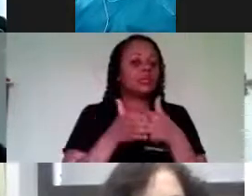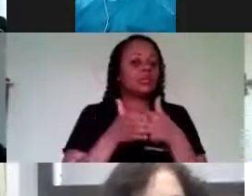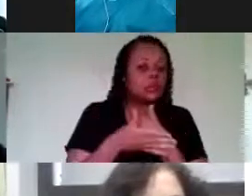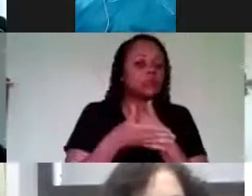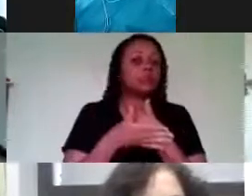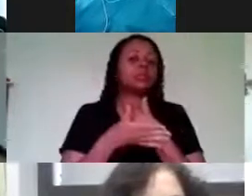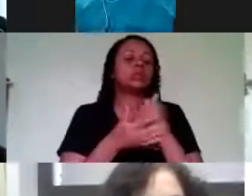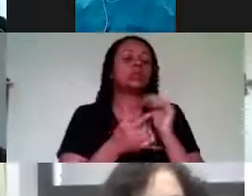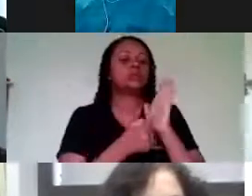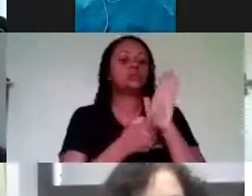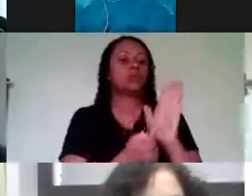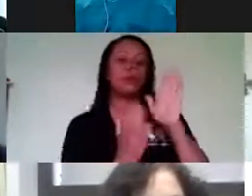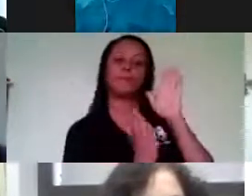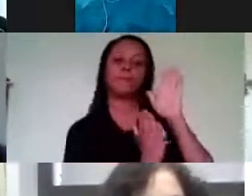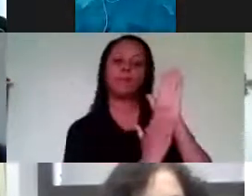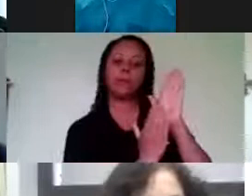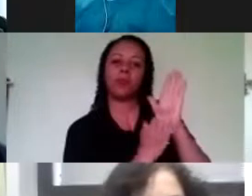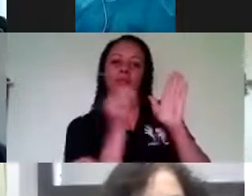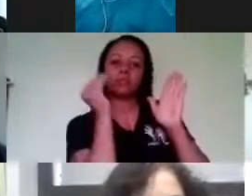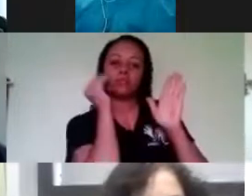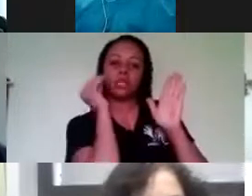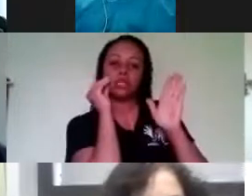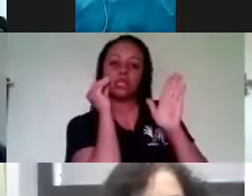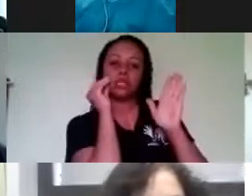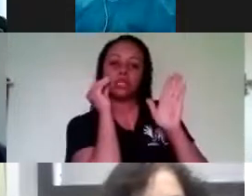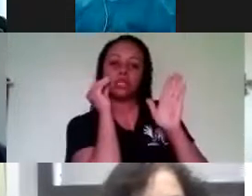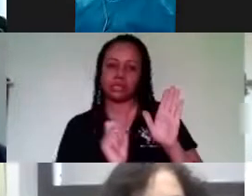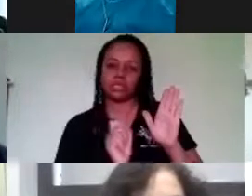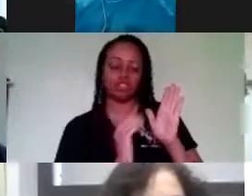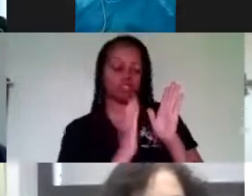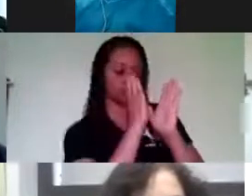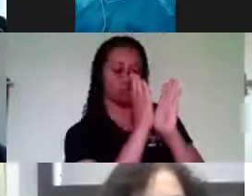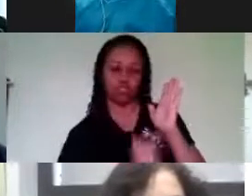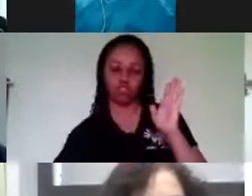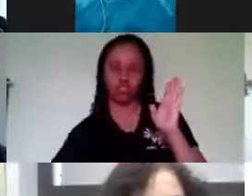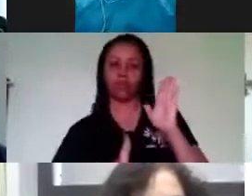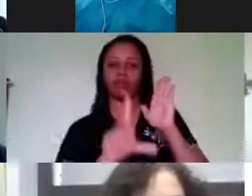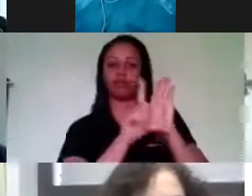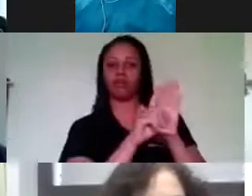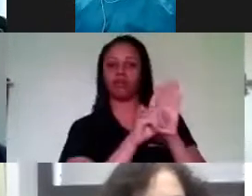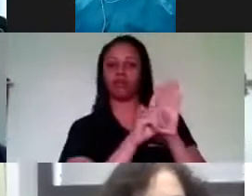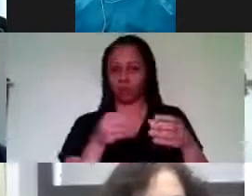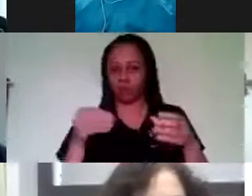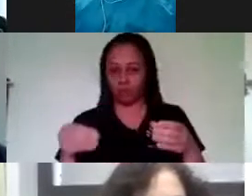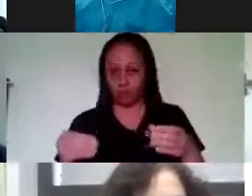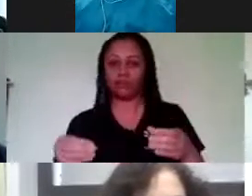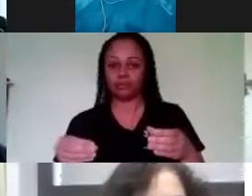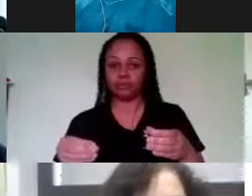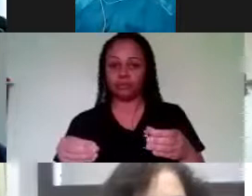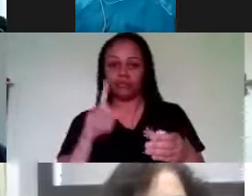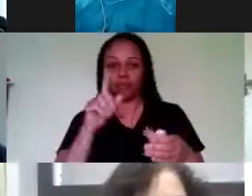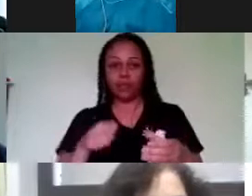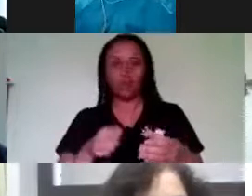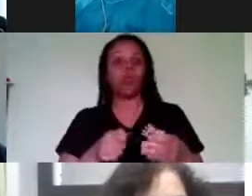que tentam tirar a eficácia, a eficiência da lei de cotas no que se refere à garantia do direito ao trabalho